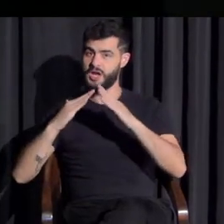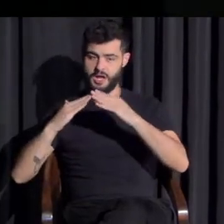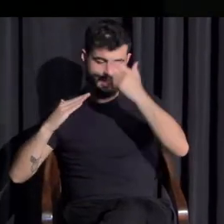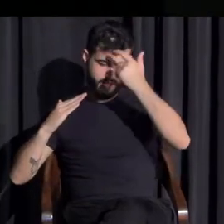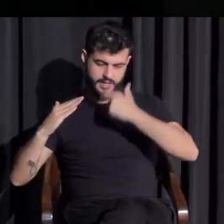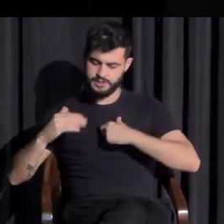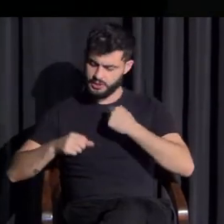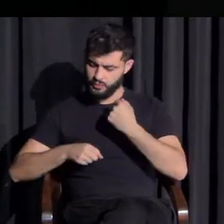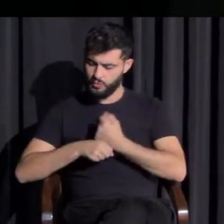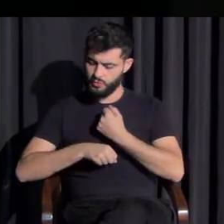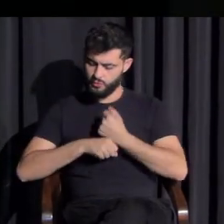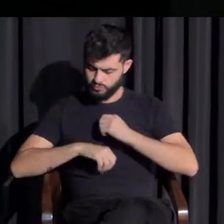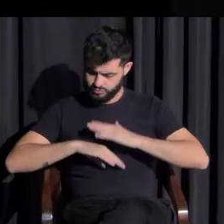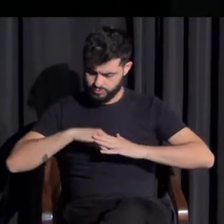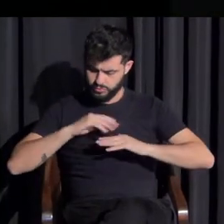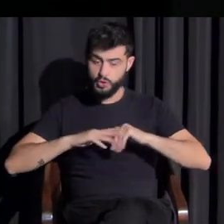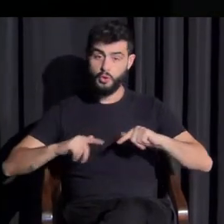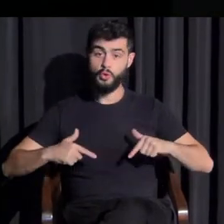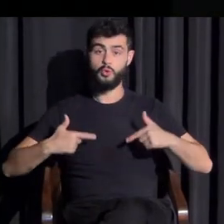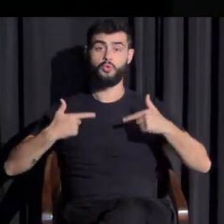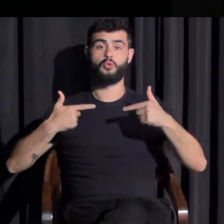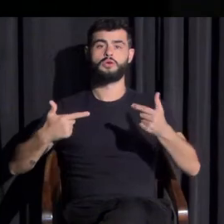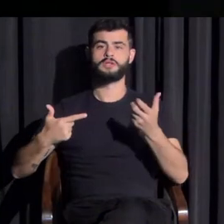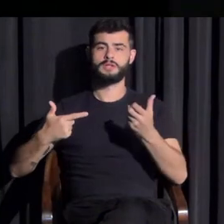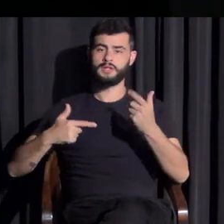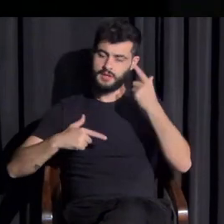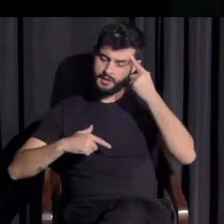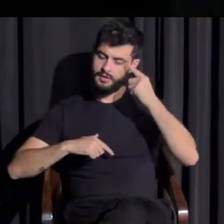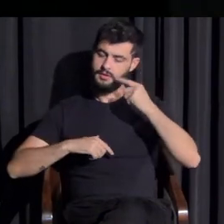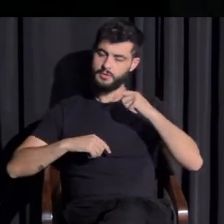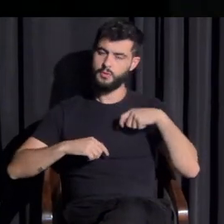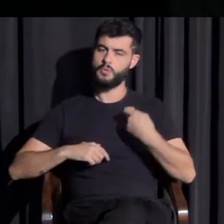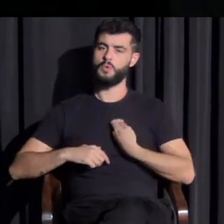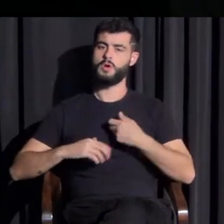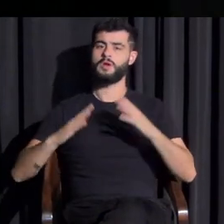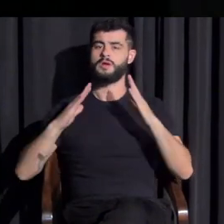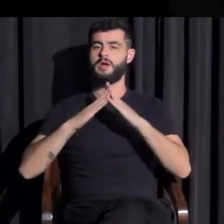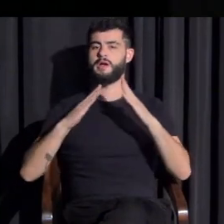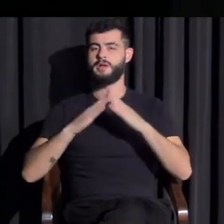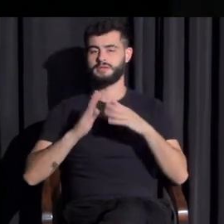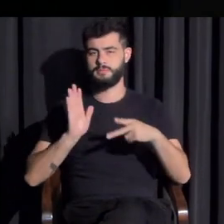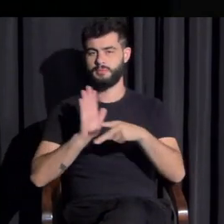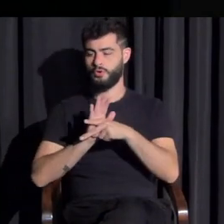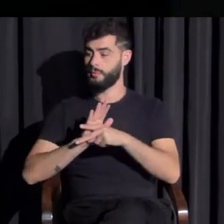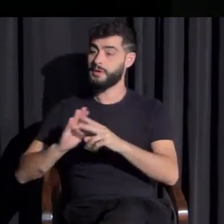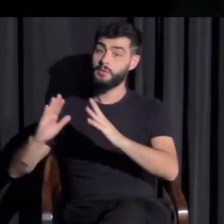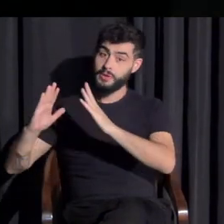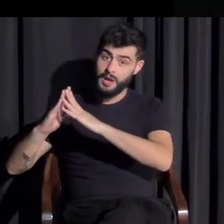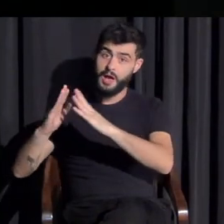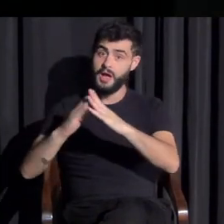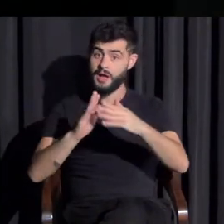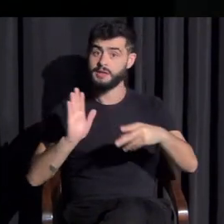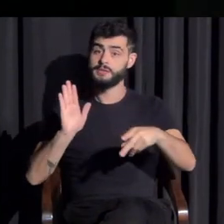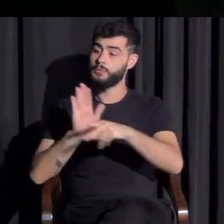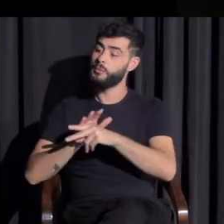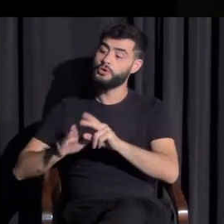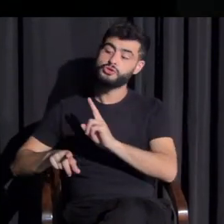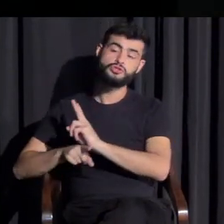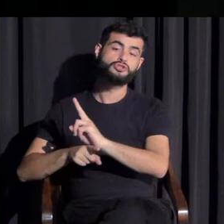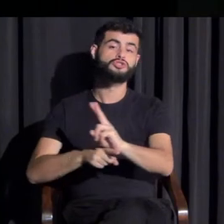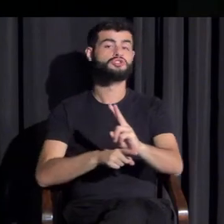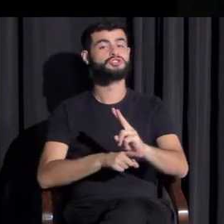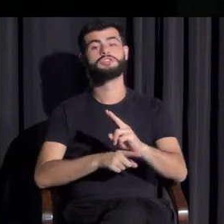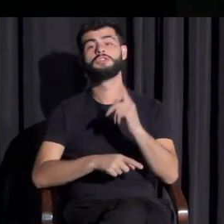as nossas internas, né, aqui o direito à cidade e ao teto. E o que se desdobra disso? Né, uma vez que,